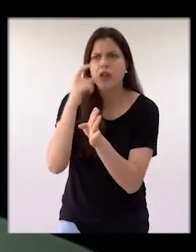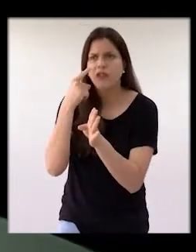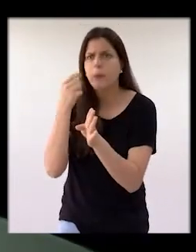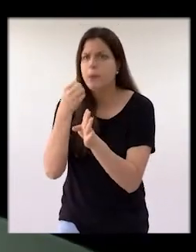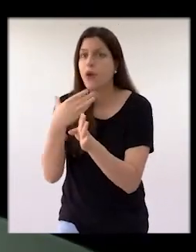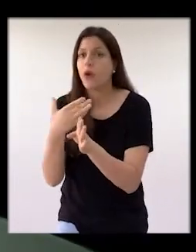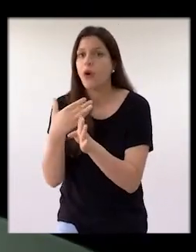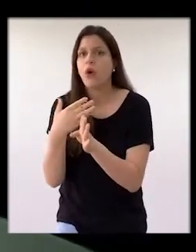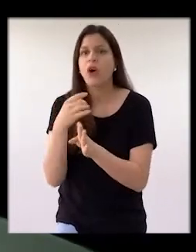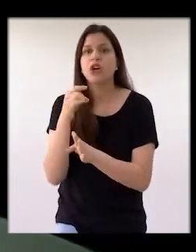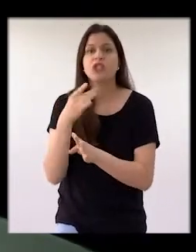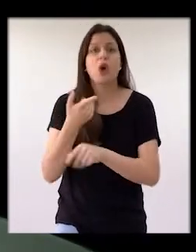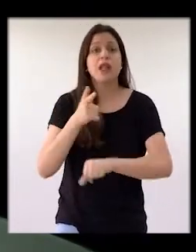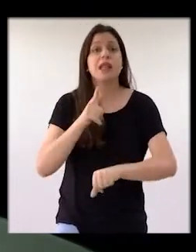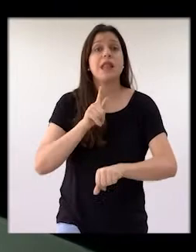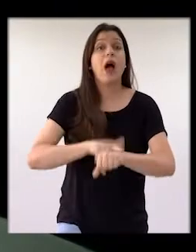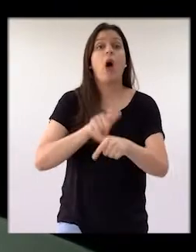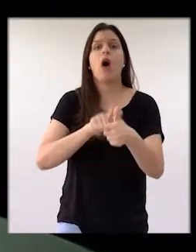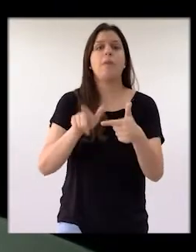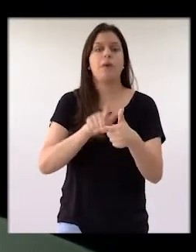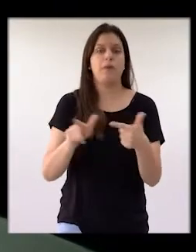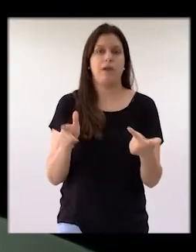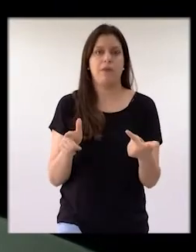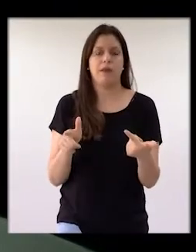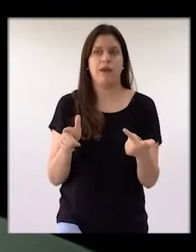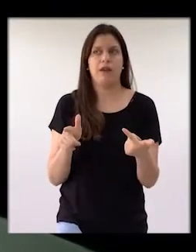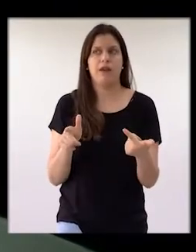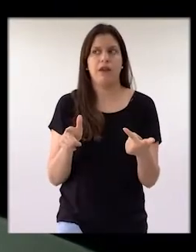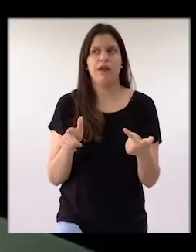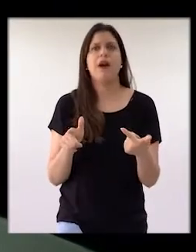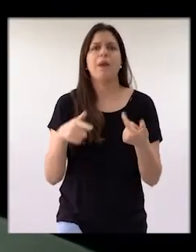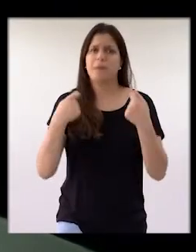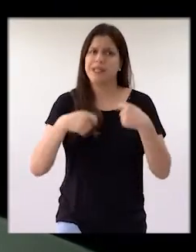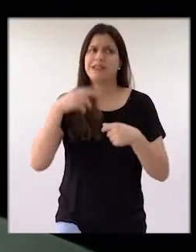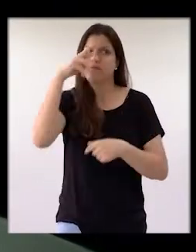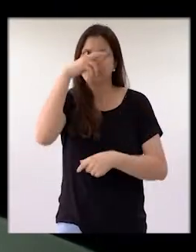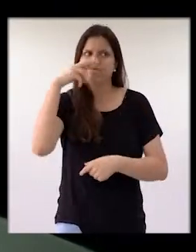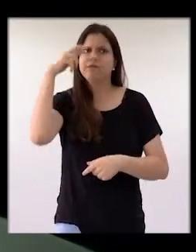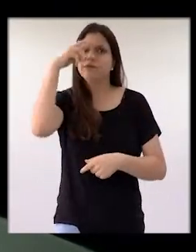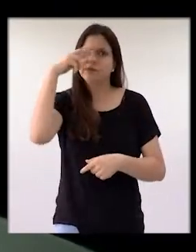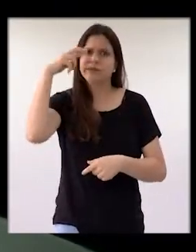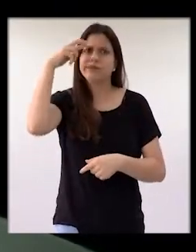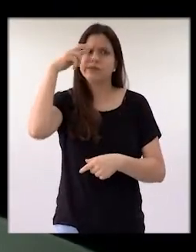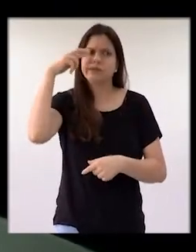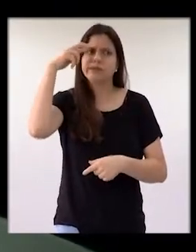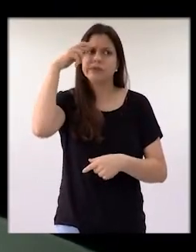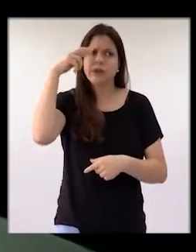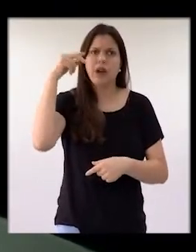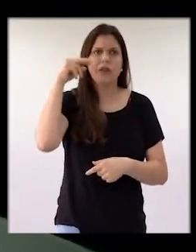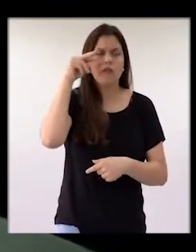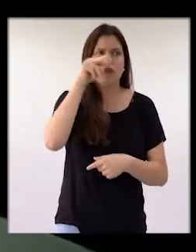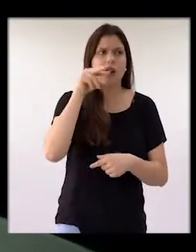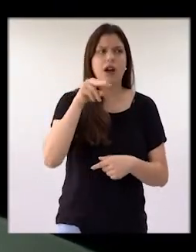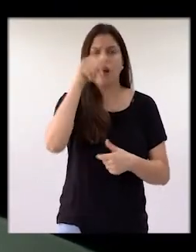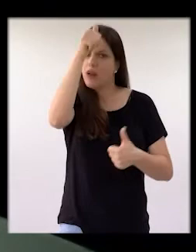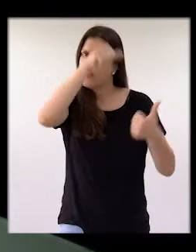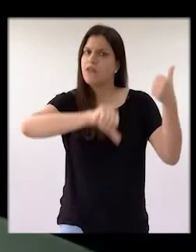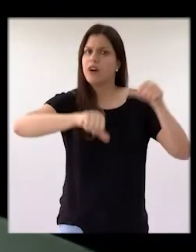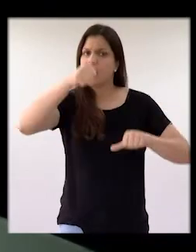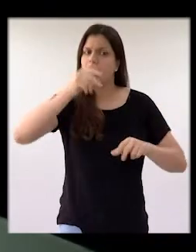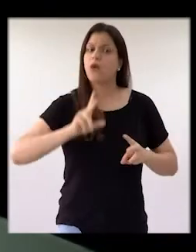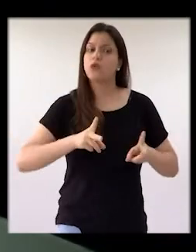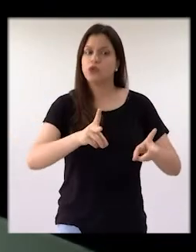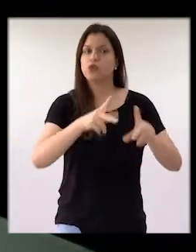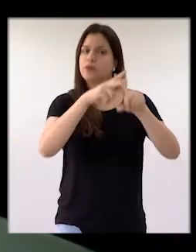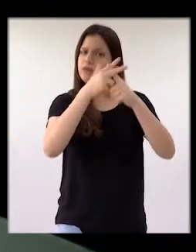depois a gente não acompanha o problema, né? Só na hora que esse problema assuma um outro problema. Então, é uma questão que a gente precisa trabalhar, né?